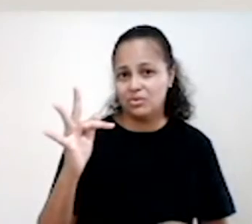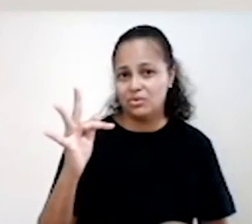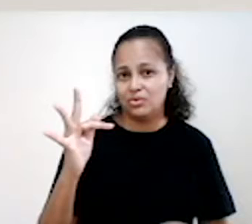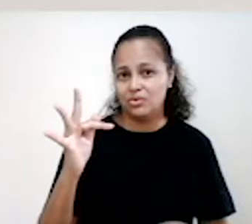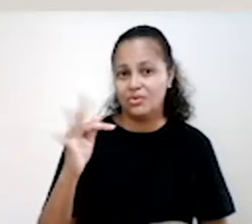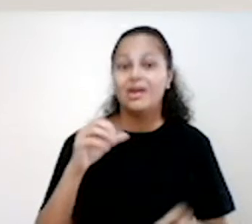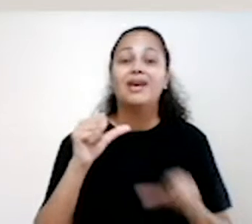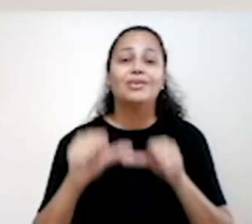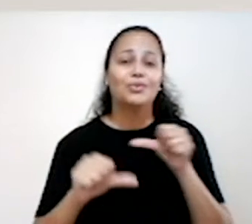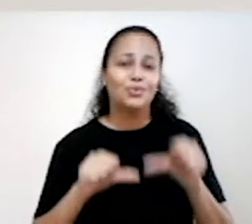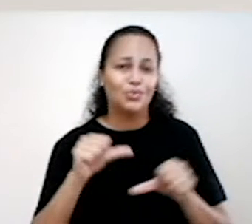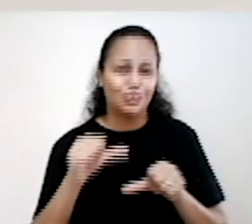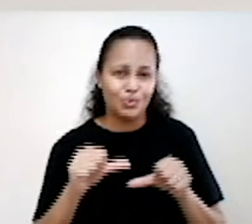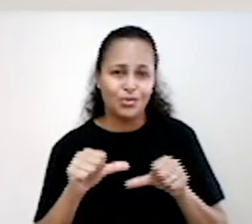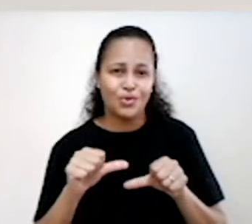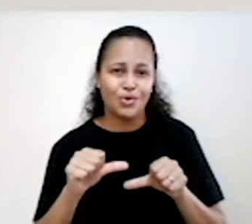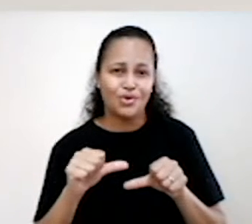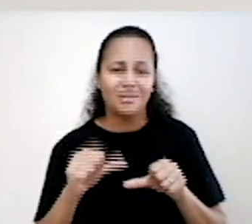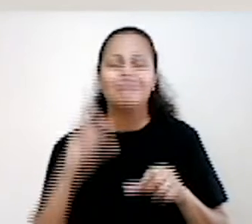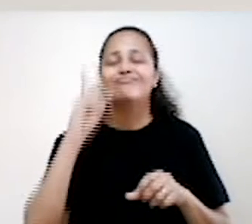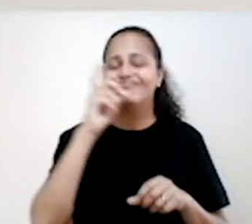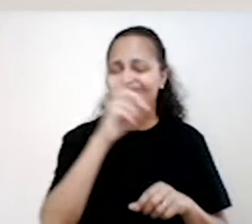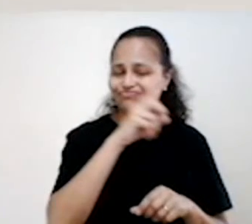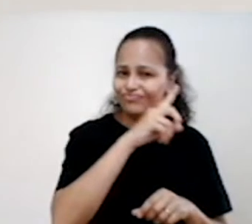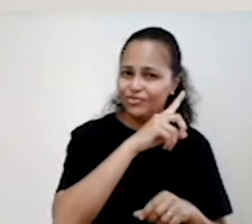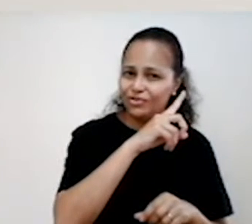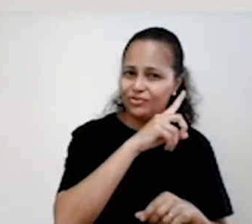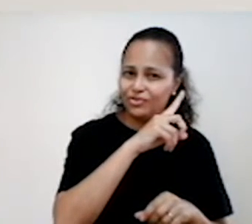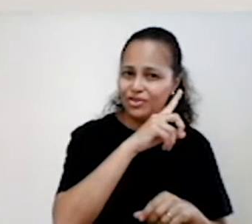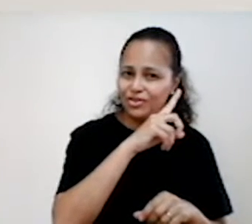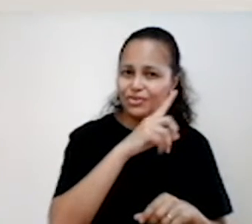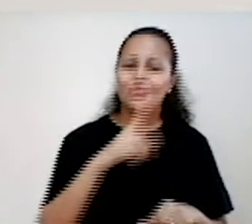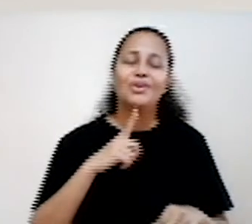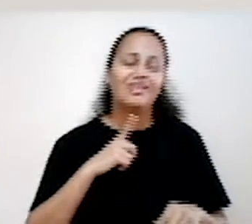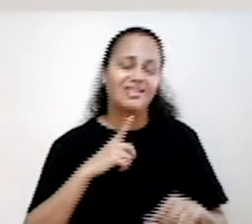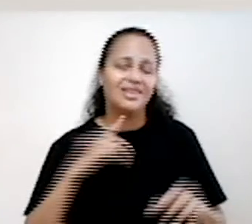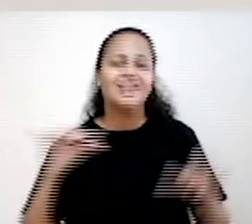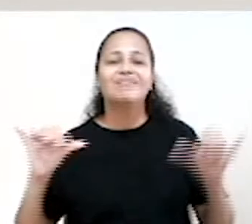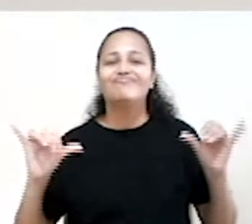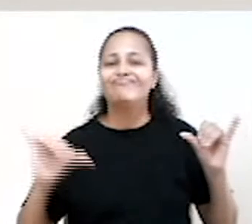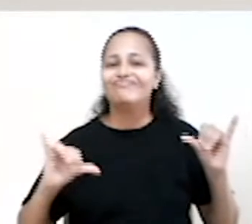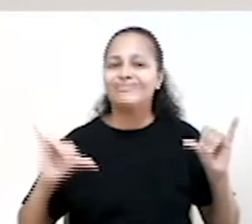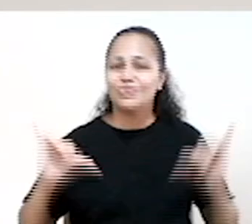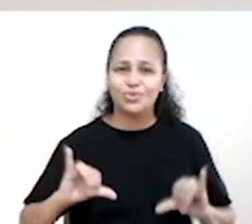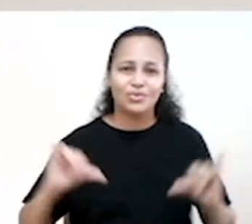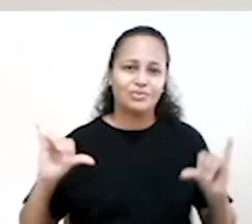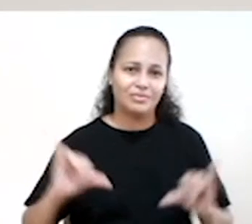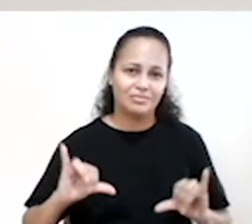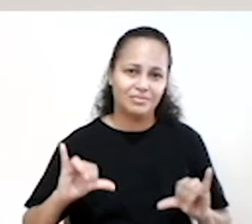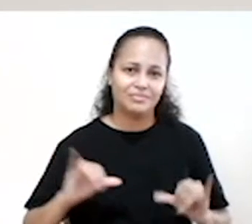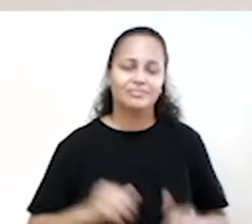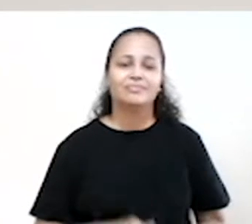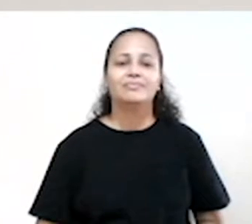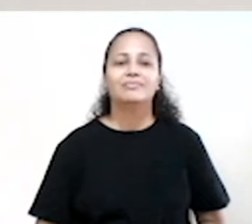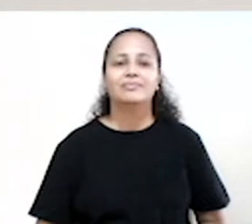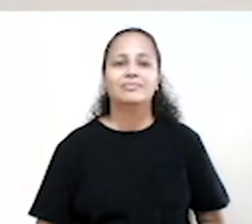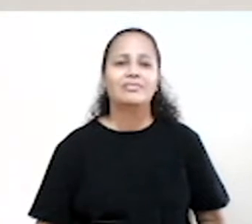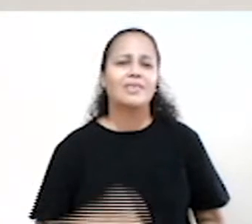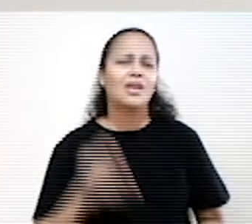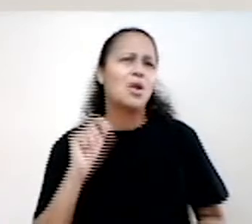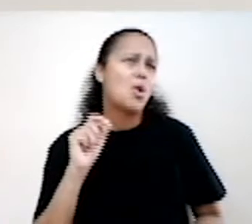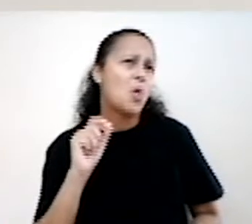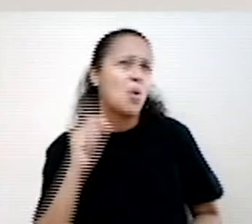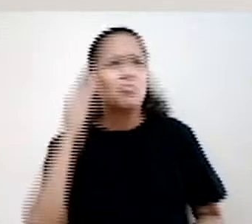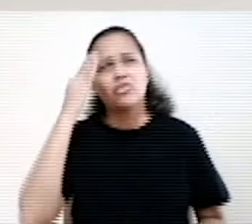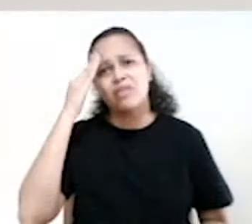seu esforço, torna a tarefa ainda mais desgastante, levando ao sofrimento de ineficácia à atividade.